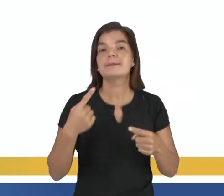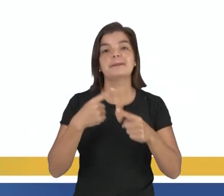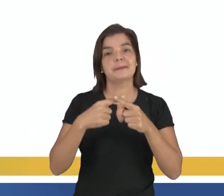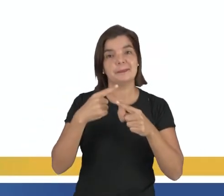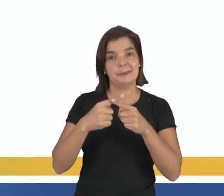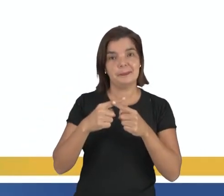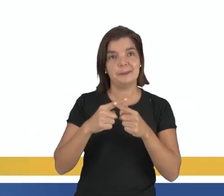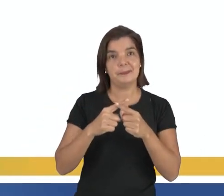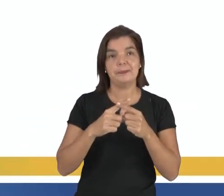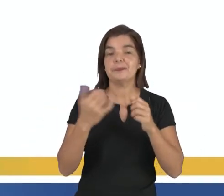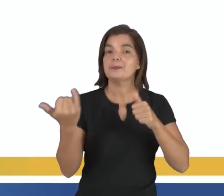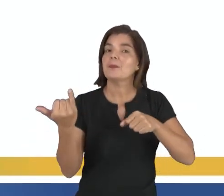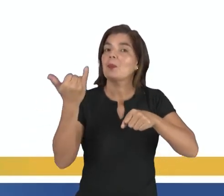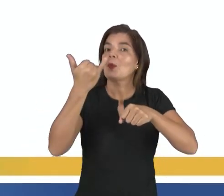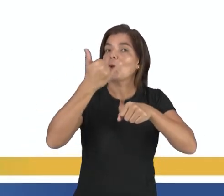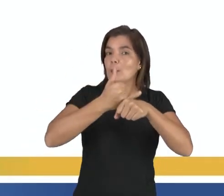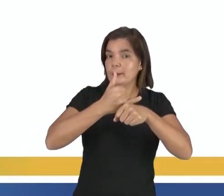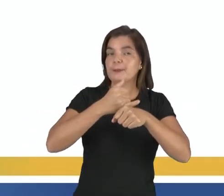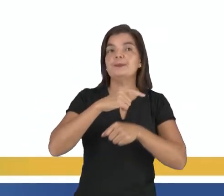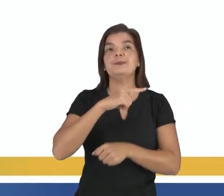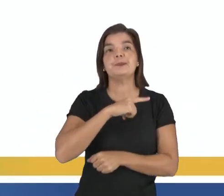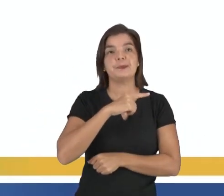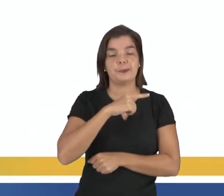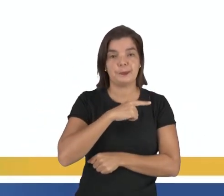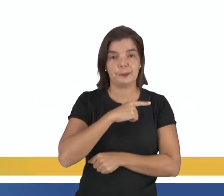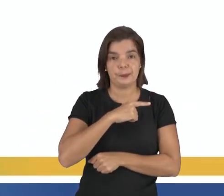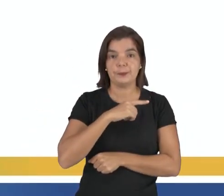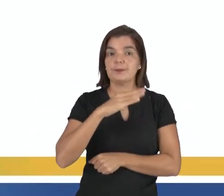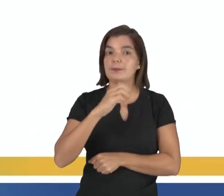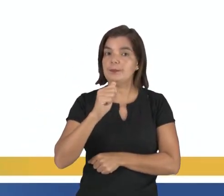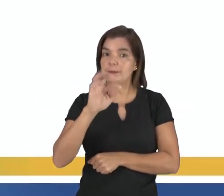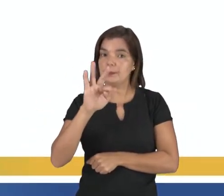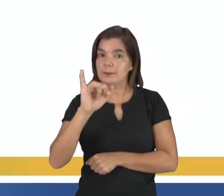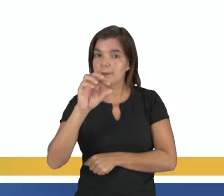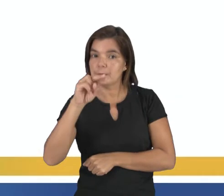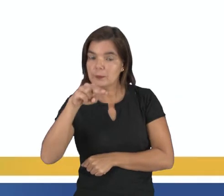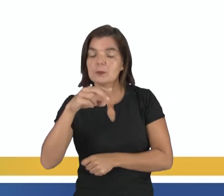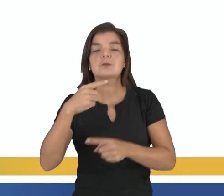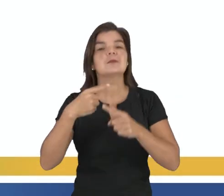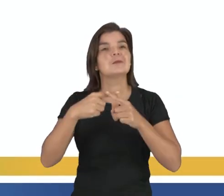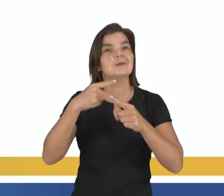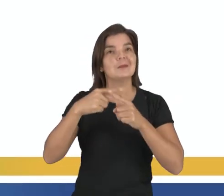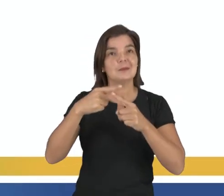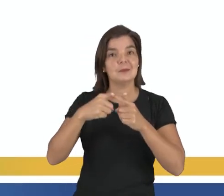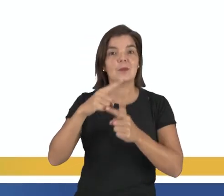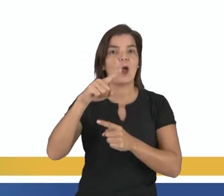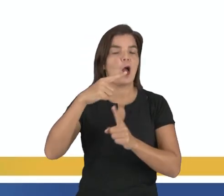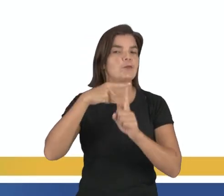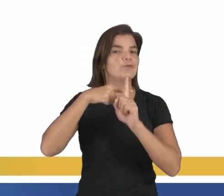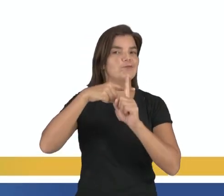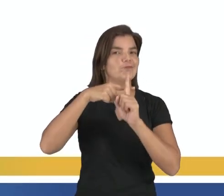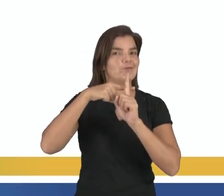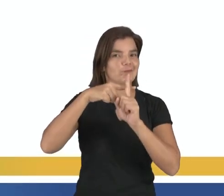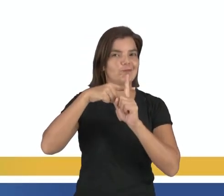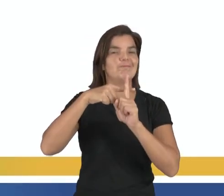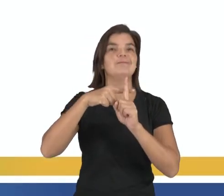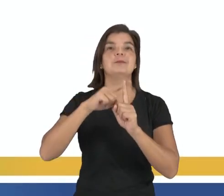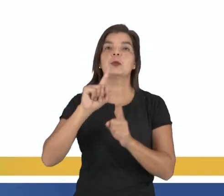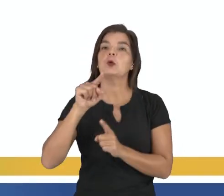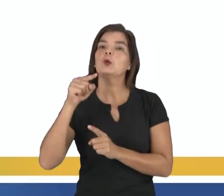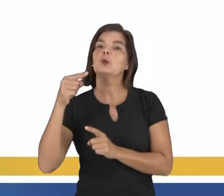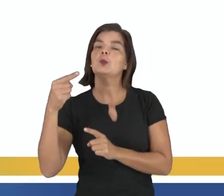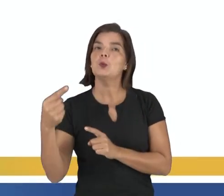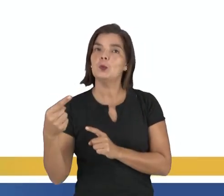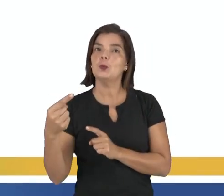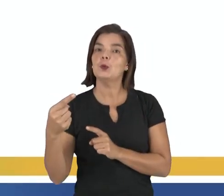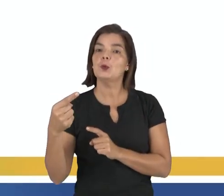um íon, ok? Aqui nós temos um íon cátion. Por que é cátion? Porque é positivo, a carga dele aqui. E nós